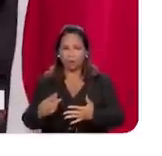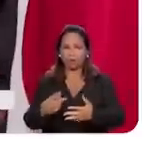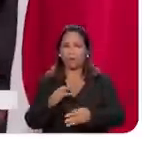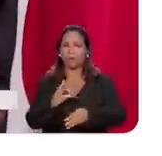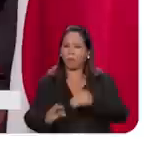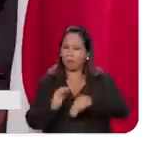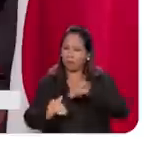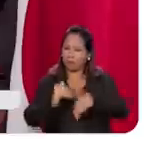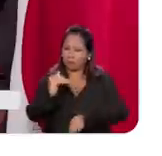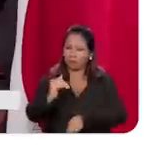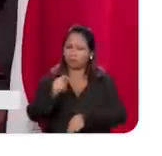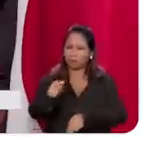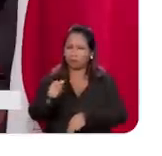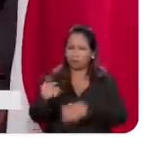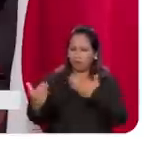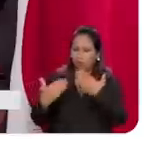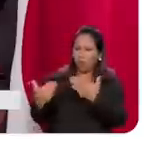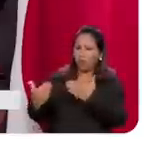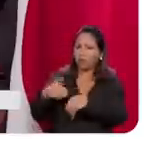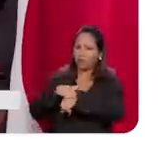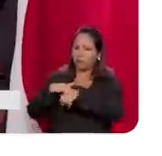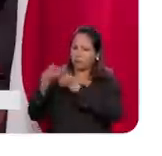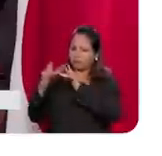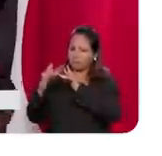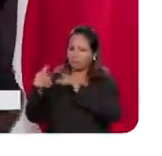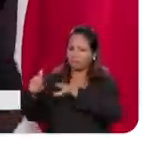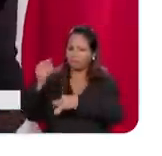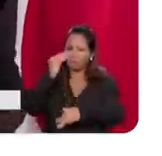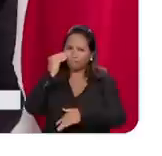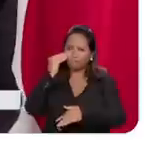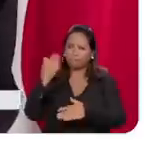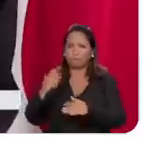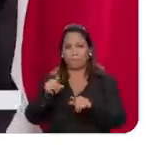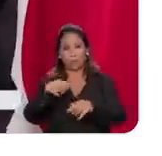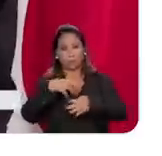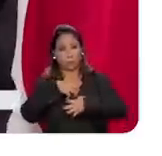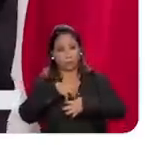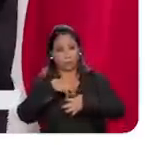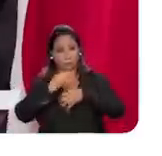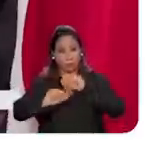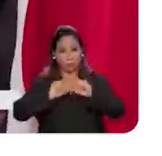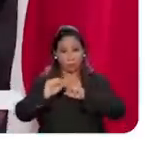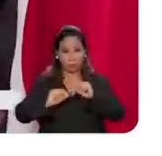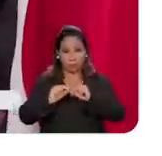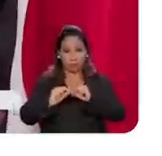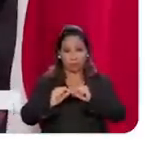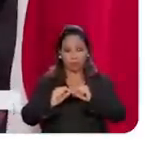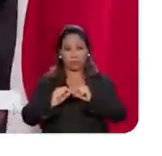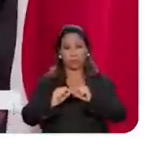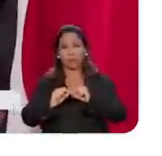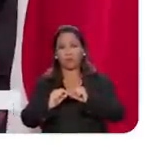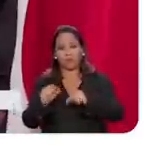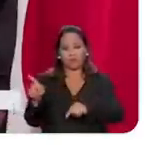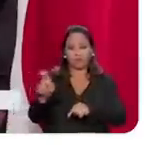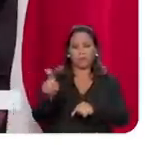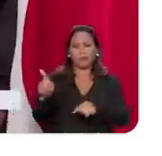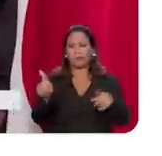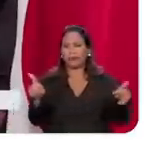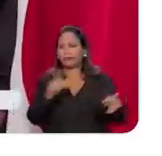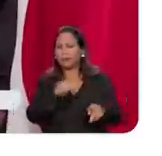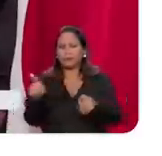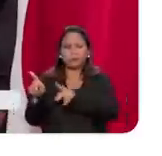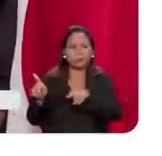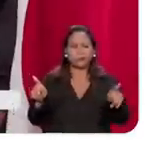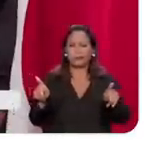baile não fala em paz Olha o Brasil entendeu numa eventual guerra que lá do que o Brasil vai estar